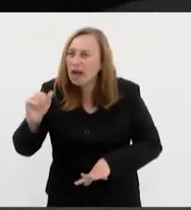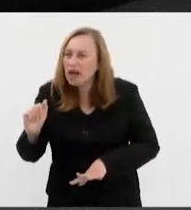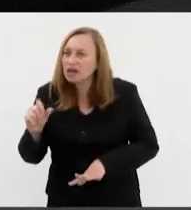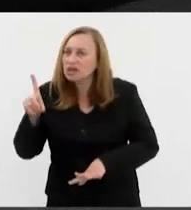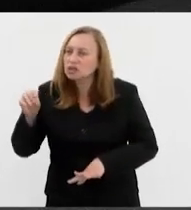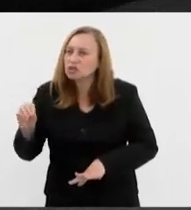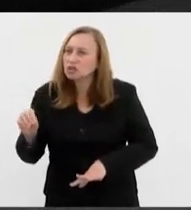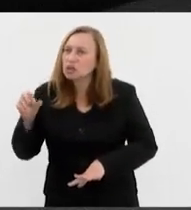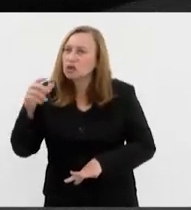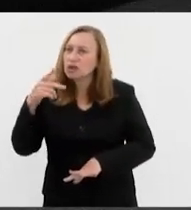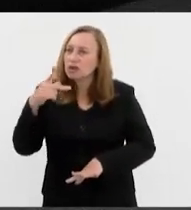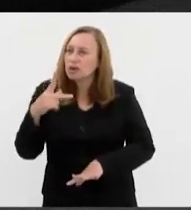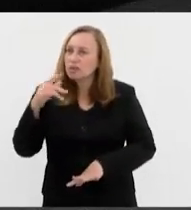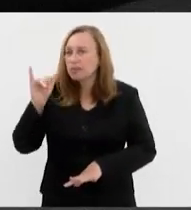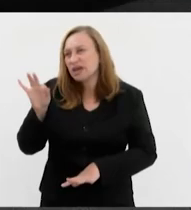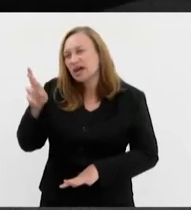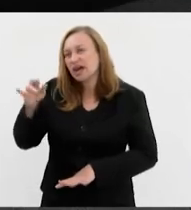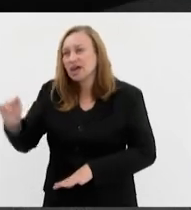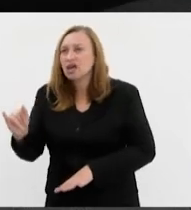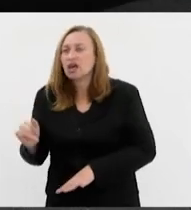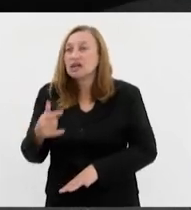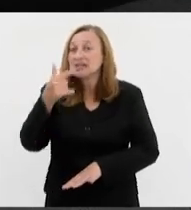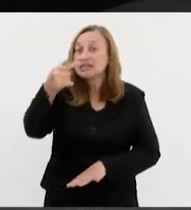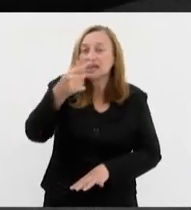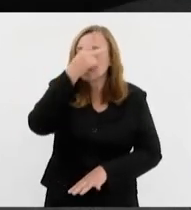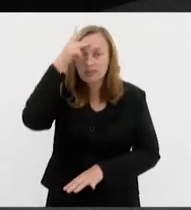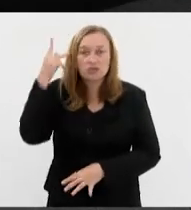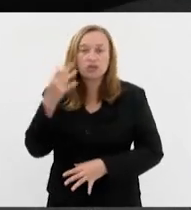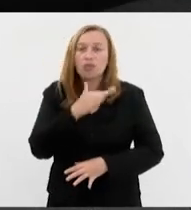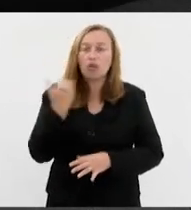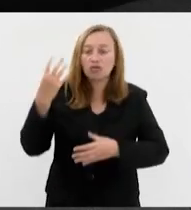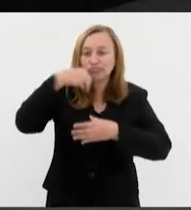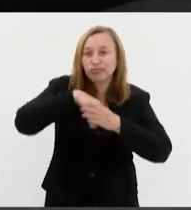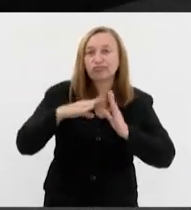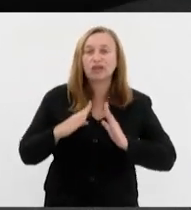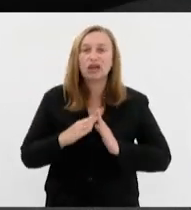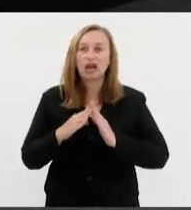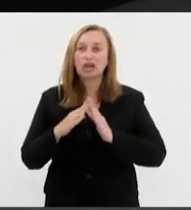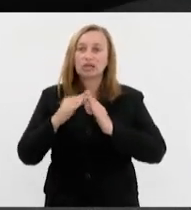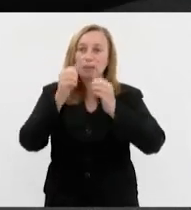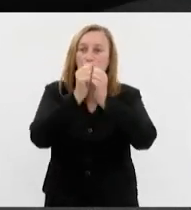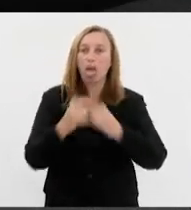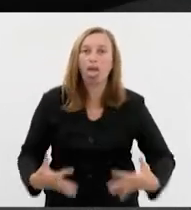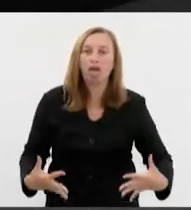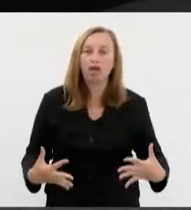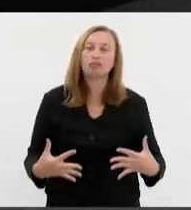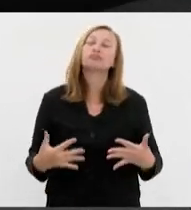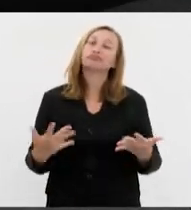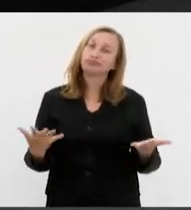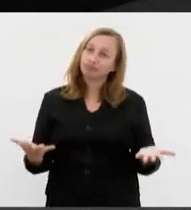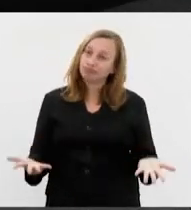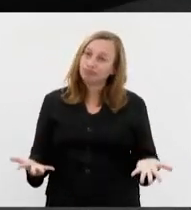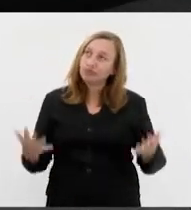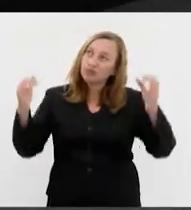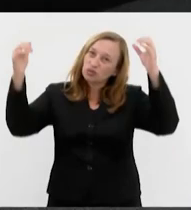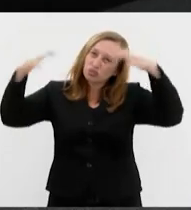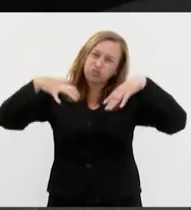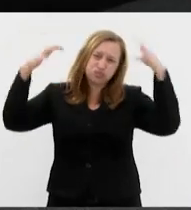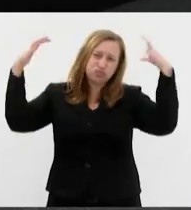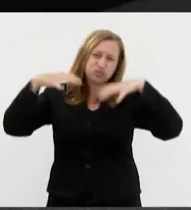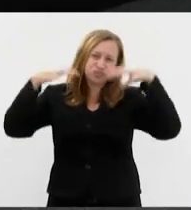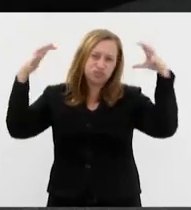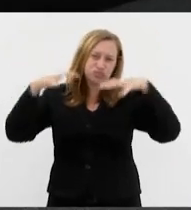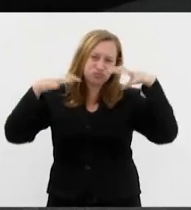7 pessoas que morreram numa mesma casa, que a casa veio abaixo diante, enfim, de uma